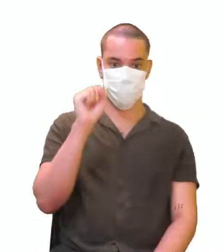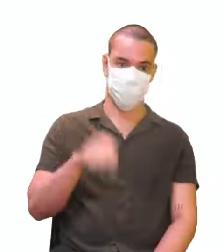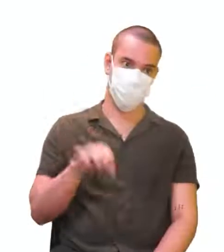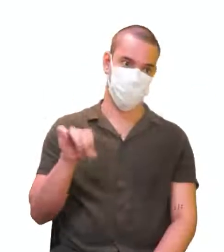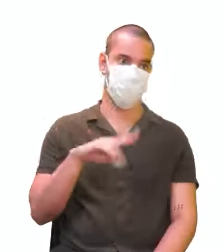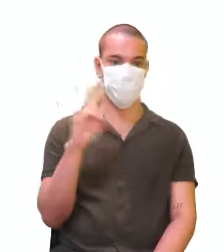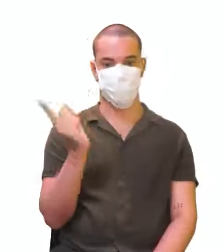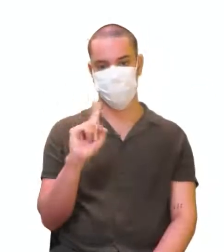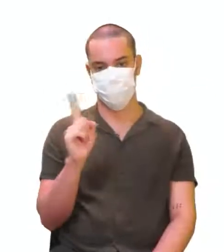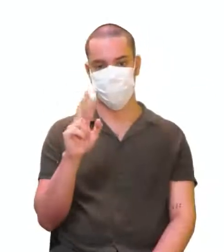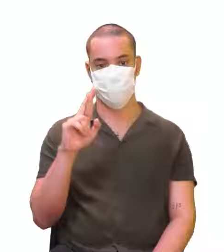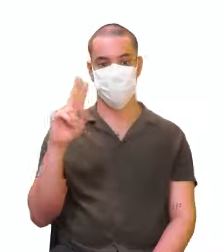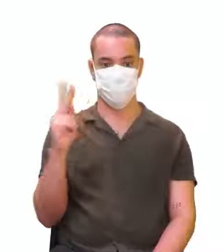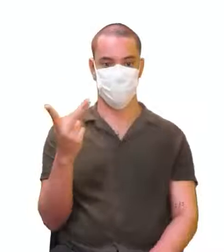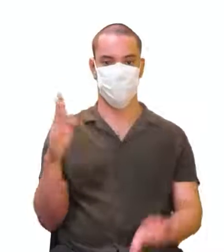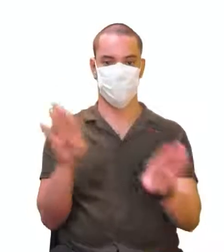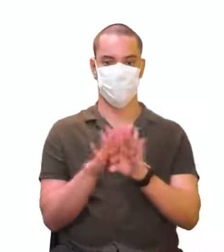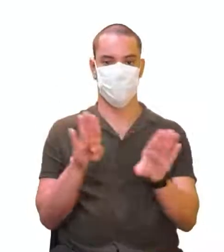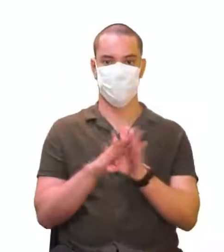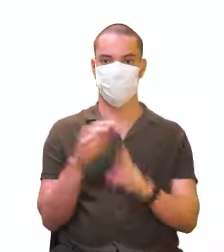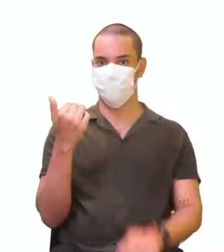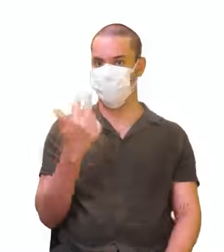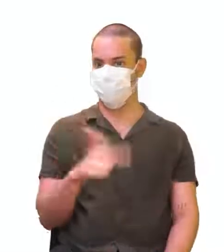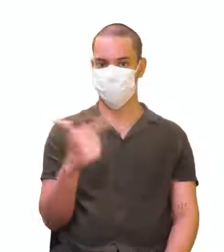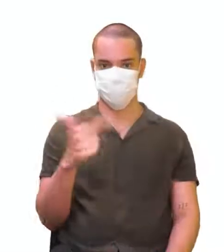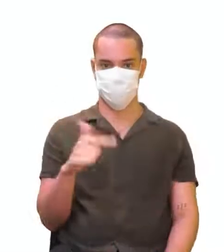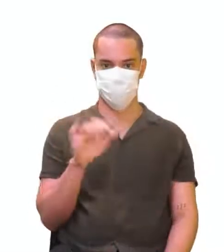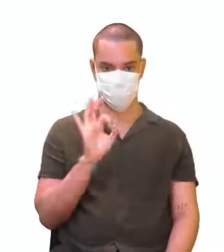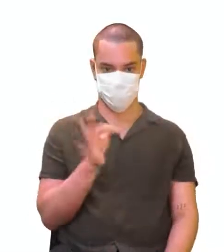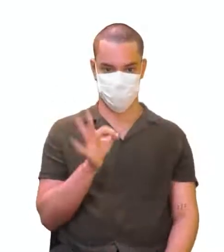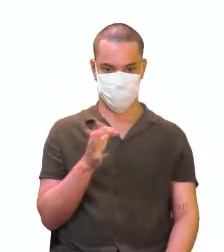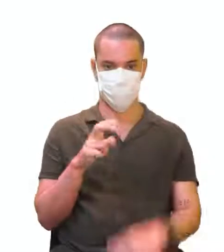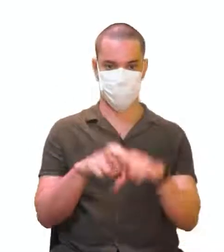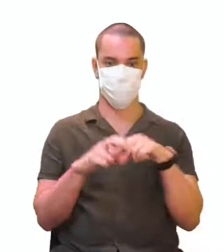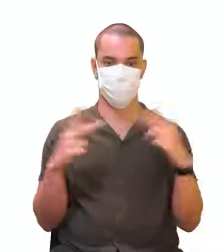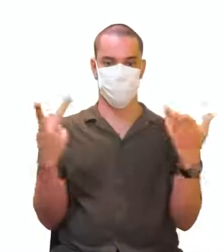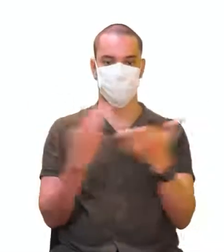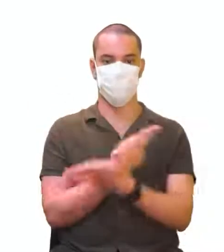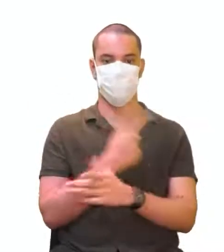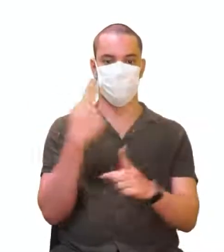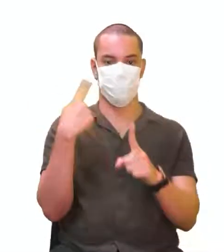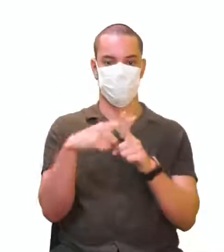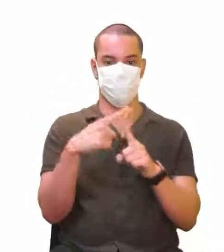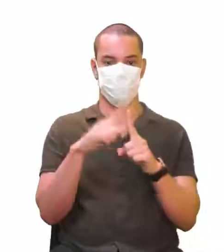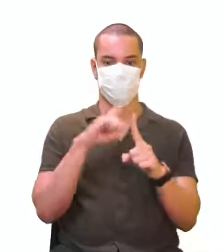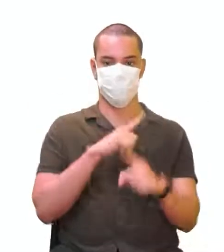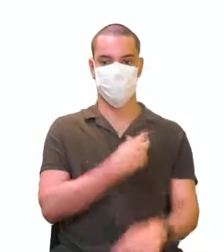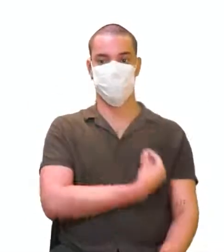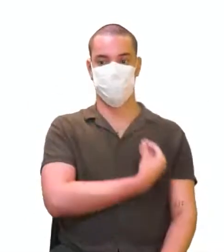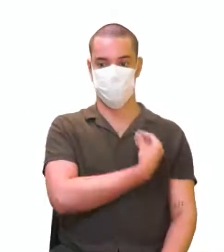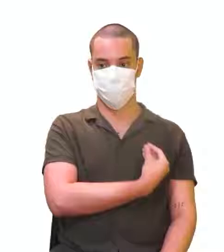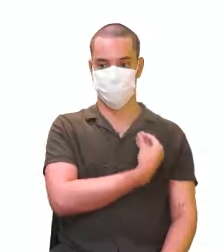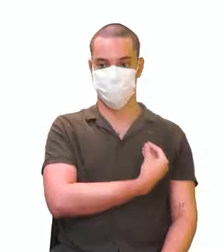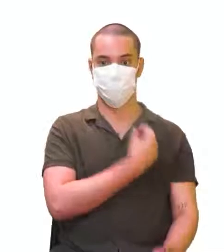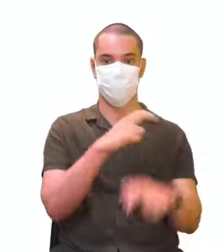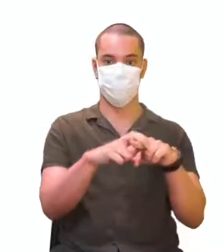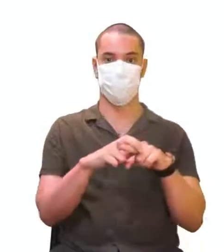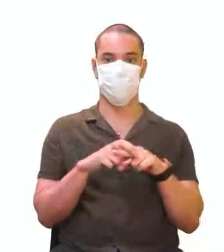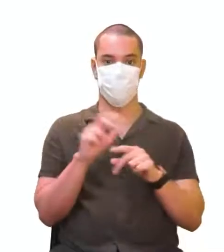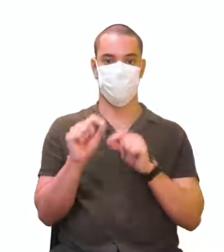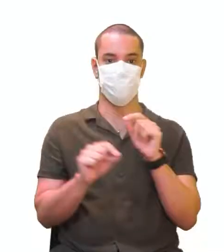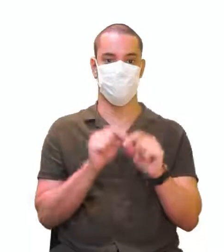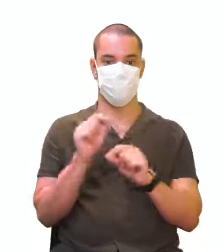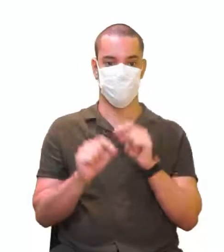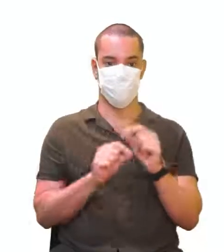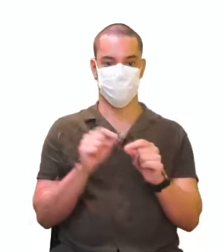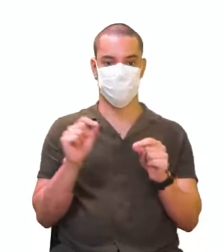O RH não tem antígenos, tá bom? O fator RH positivo tem a presença do antígeno, por isso ele